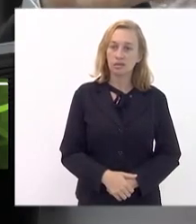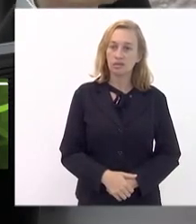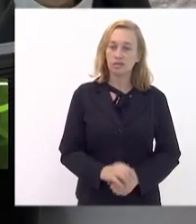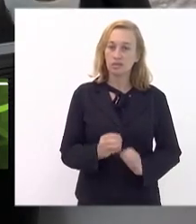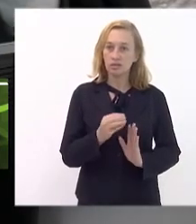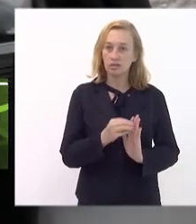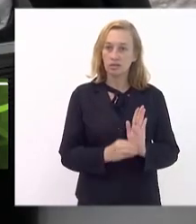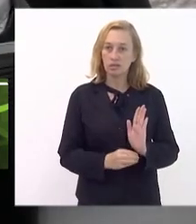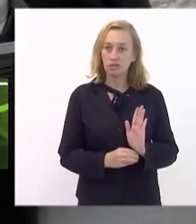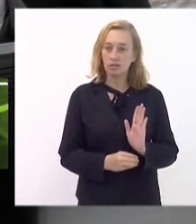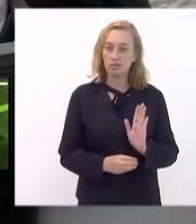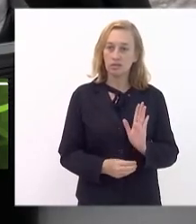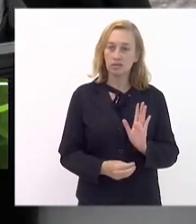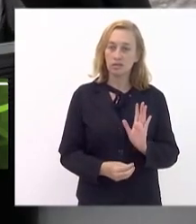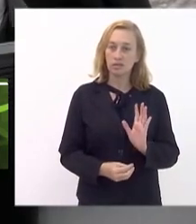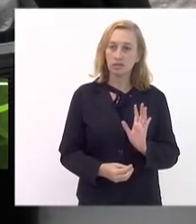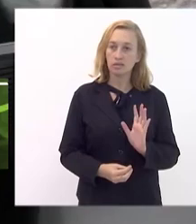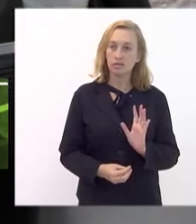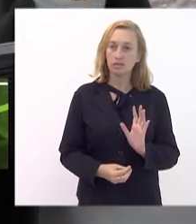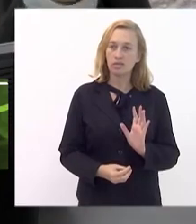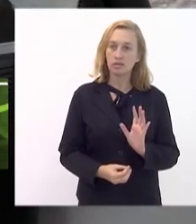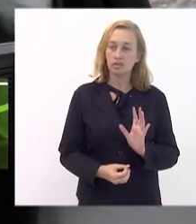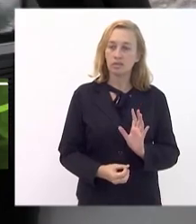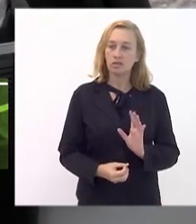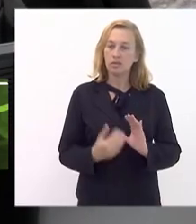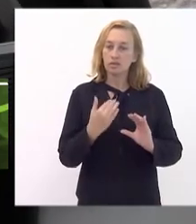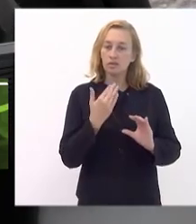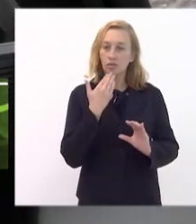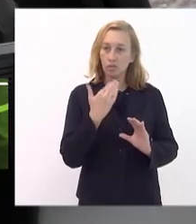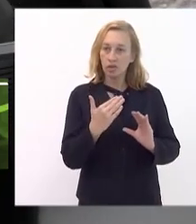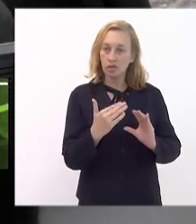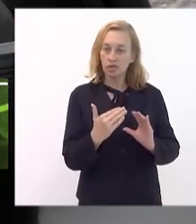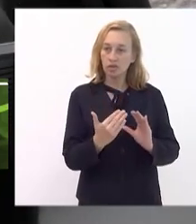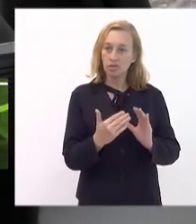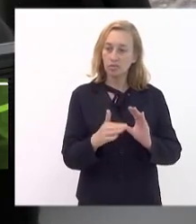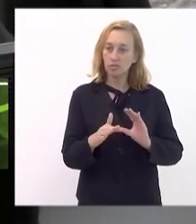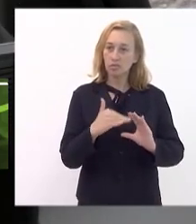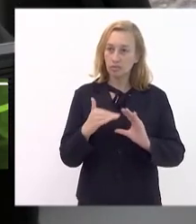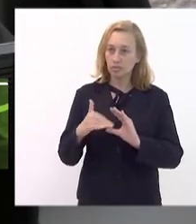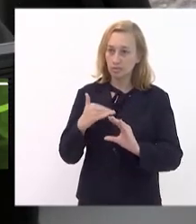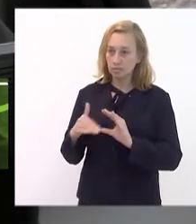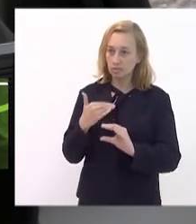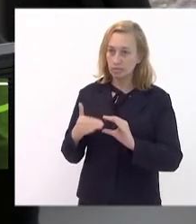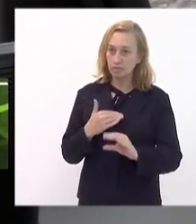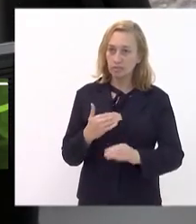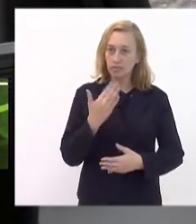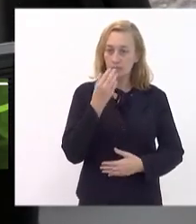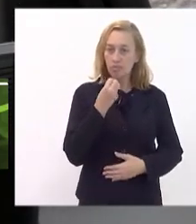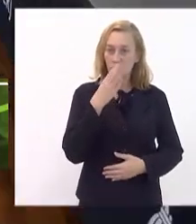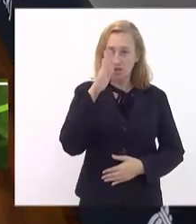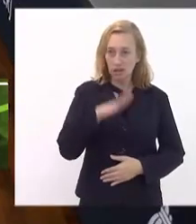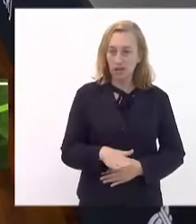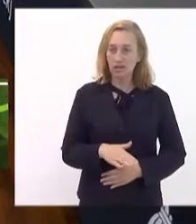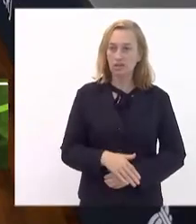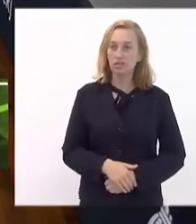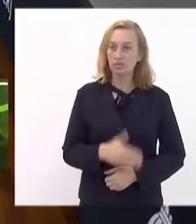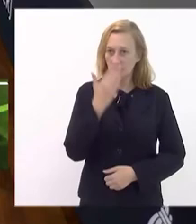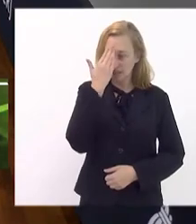para que os senhores nos respondam aquilo que for demandado por escrito. Muito obrigado, tenham uma boa tarde. Boa tarde.